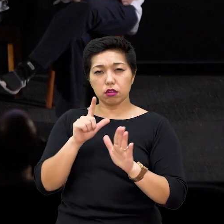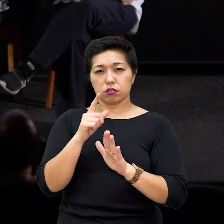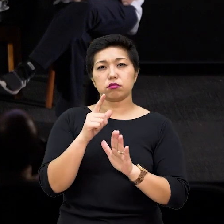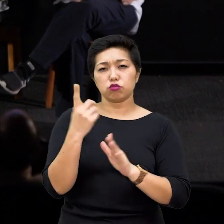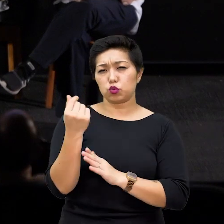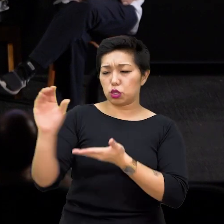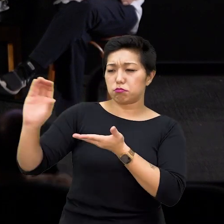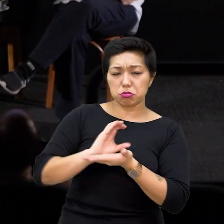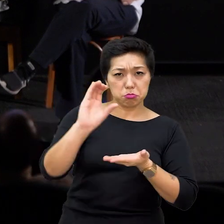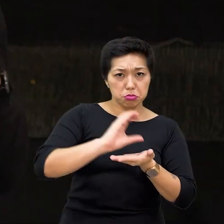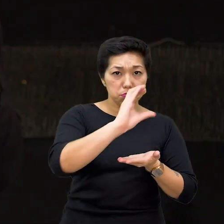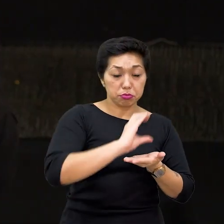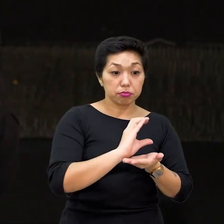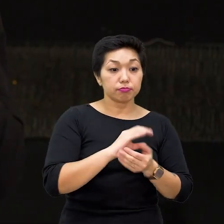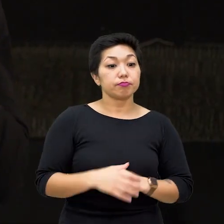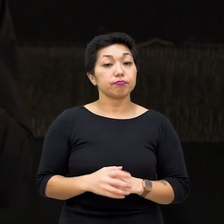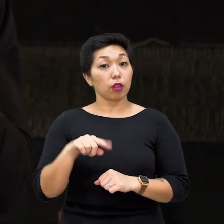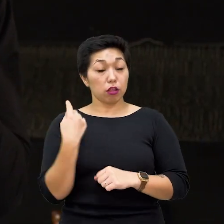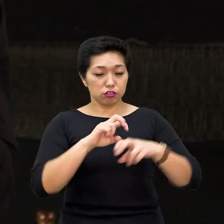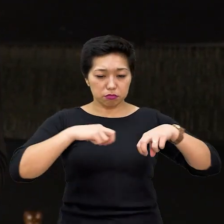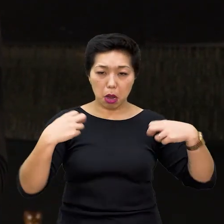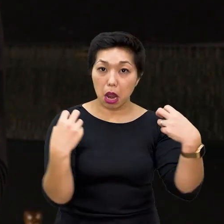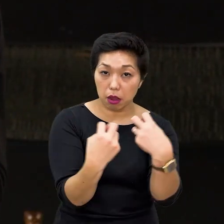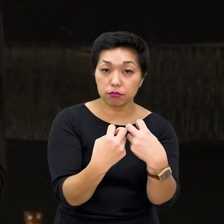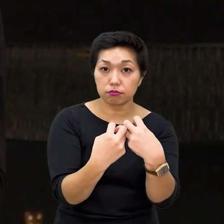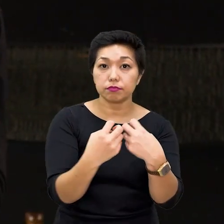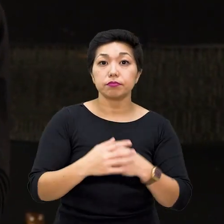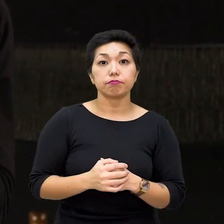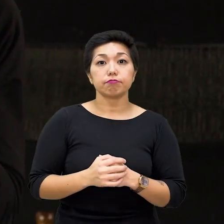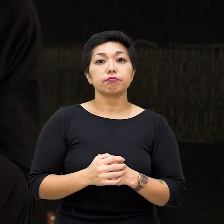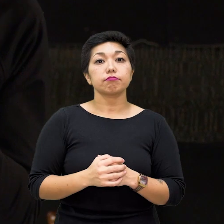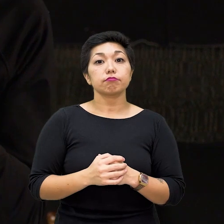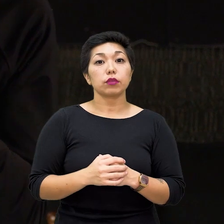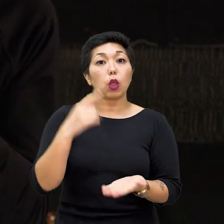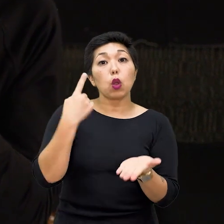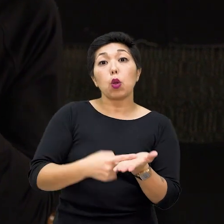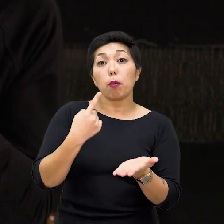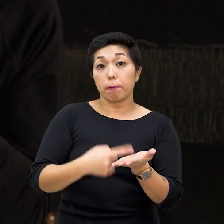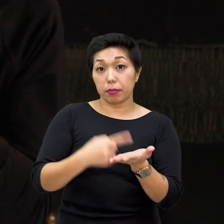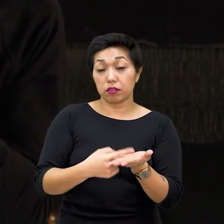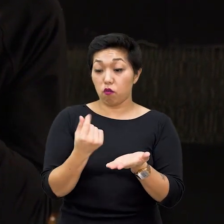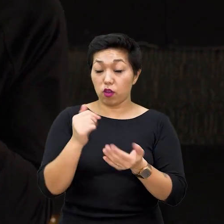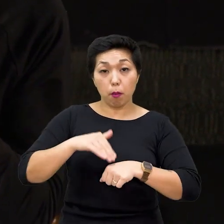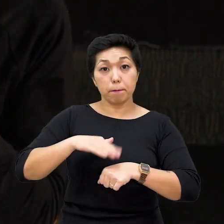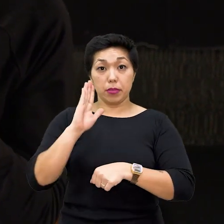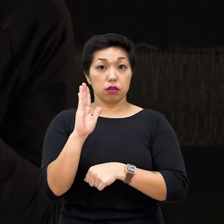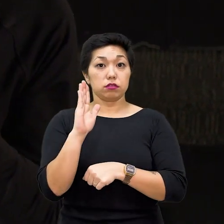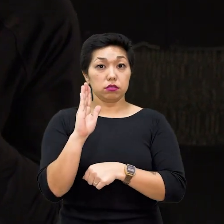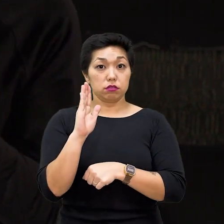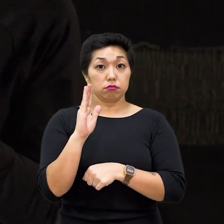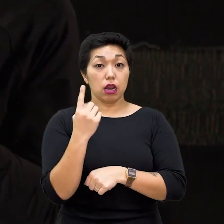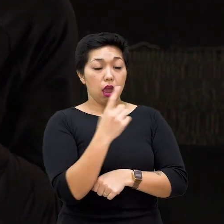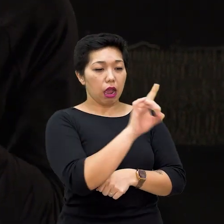cada uma, e damos um valor maior a uma de nós